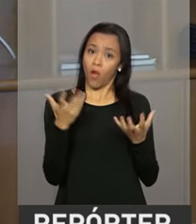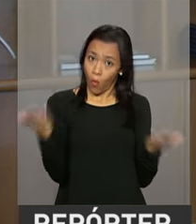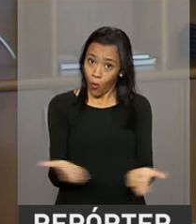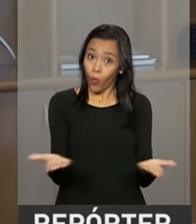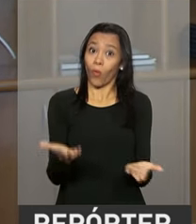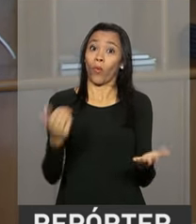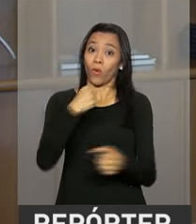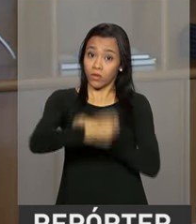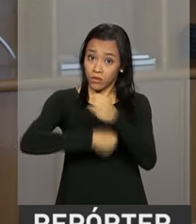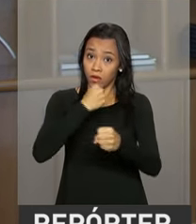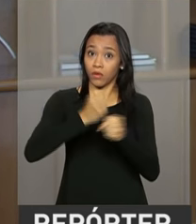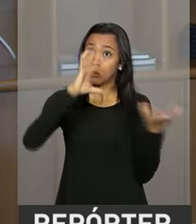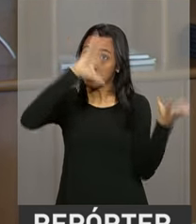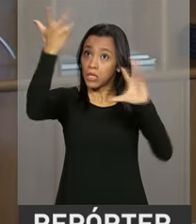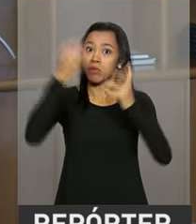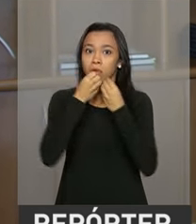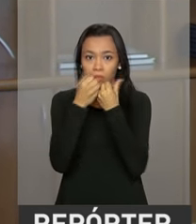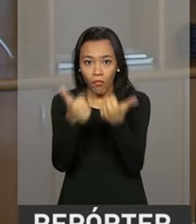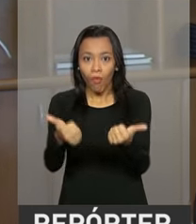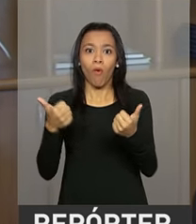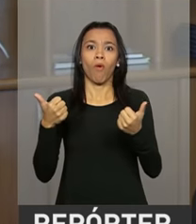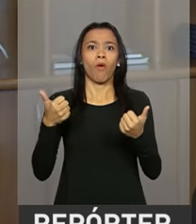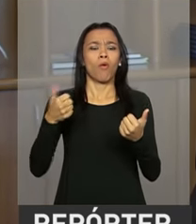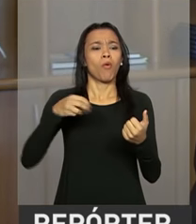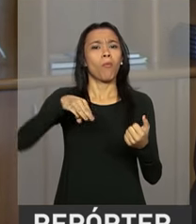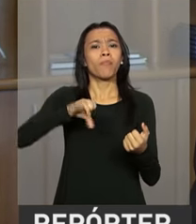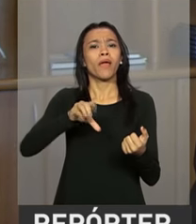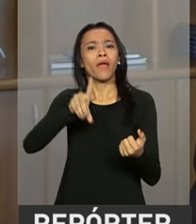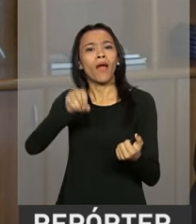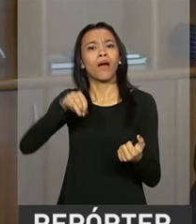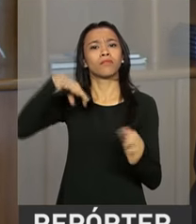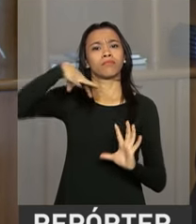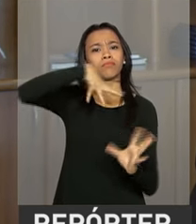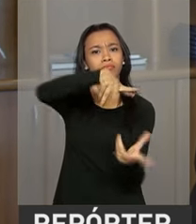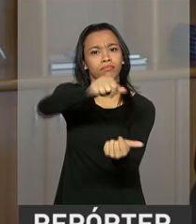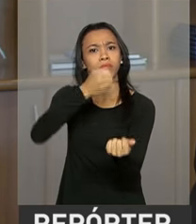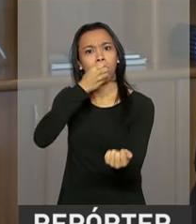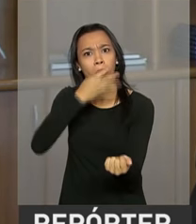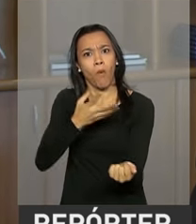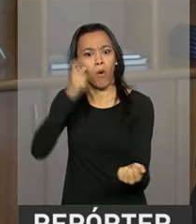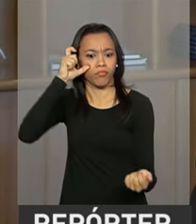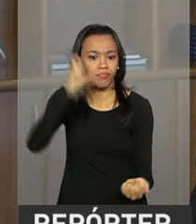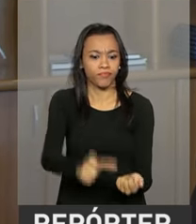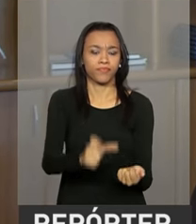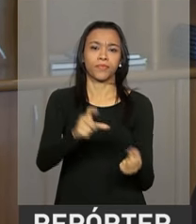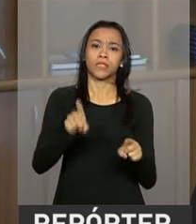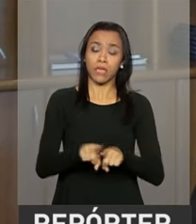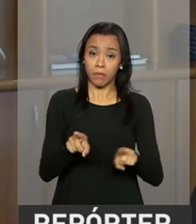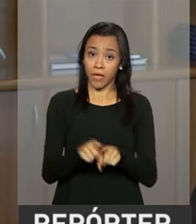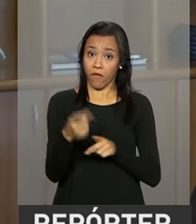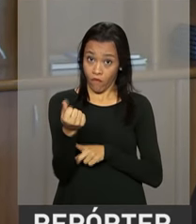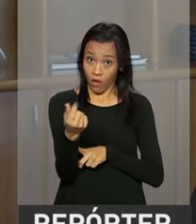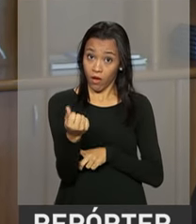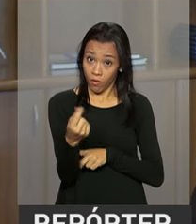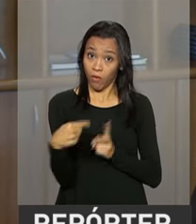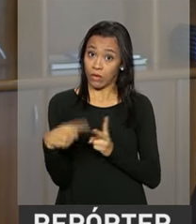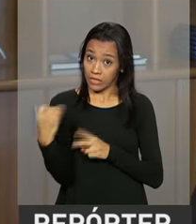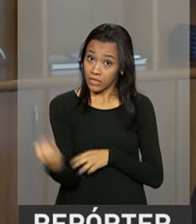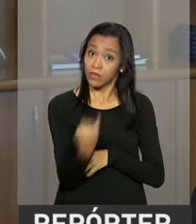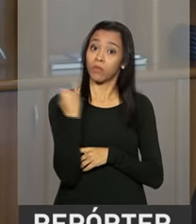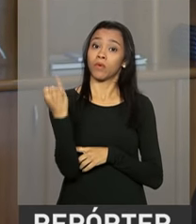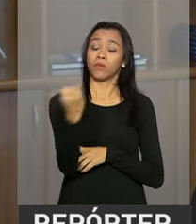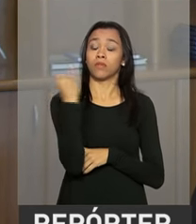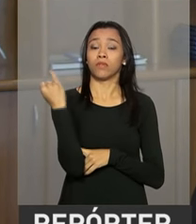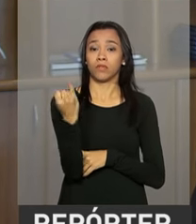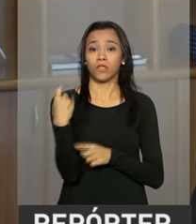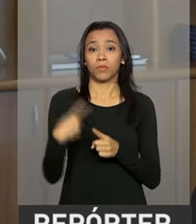favorável, mercado internacional bastante aquecido, né? Uma previsão de preço bastante importante no